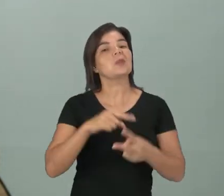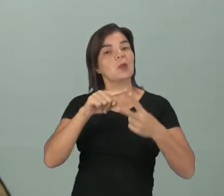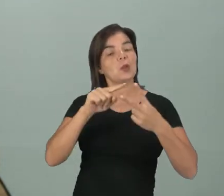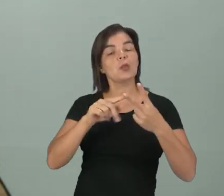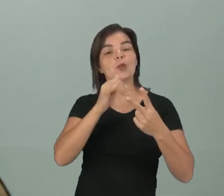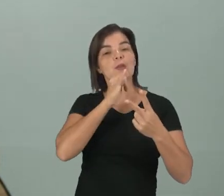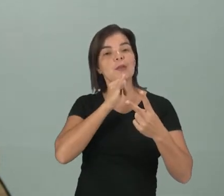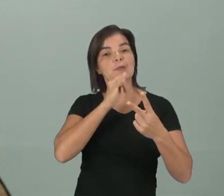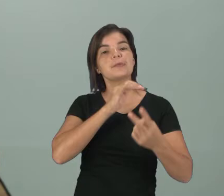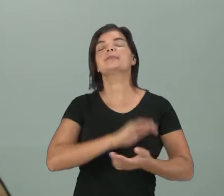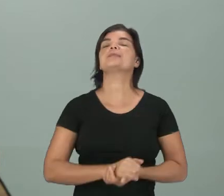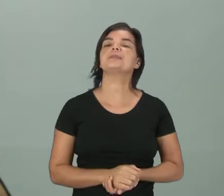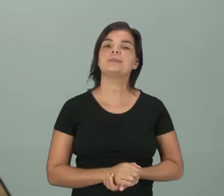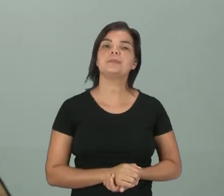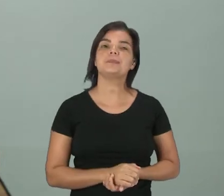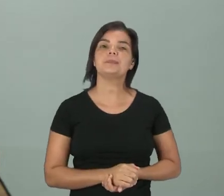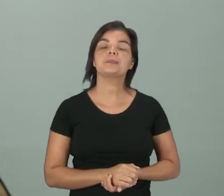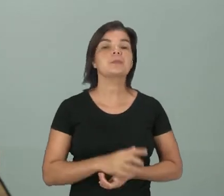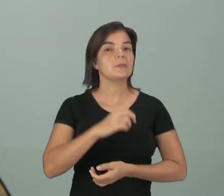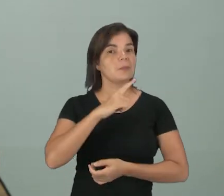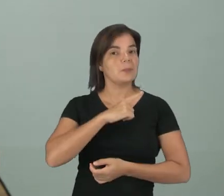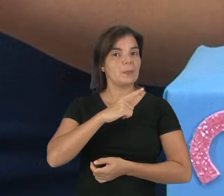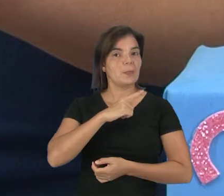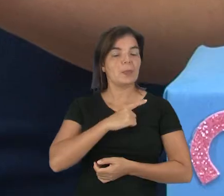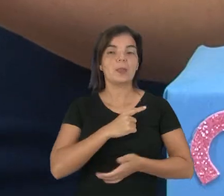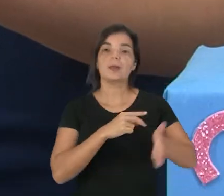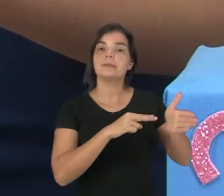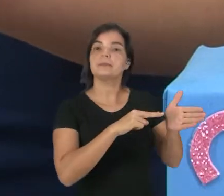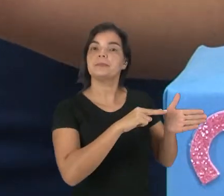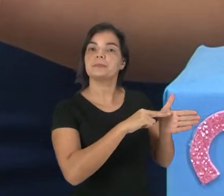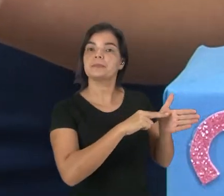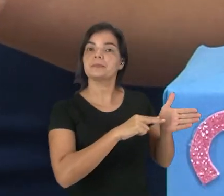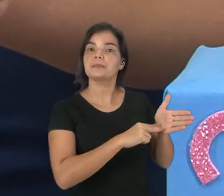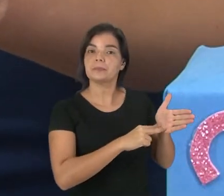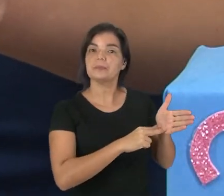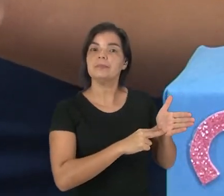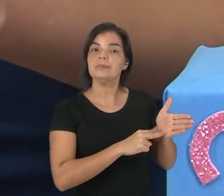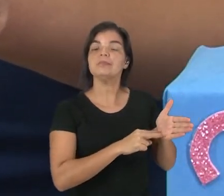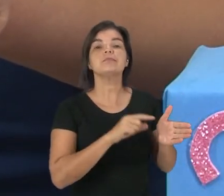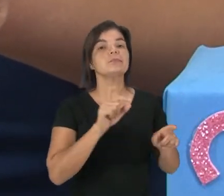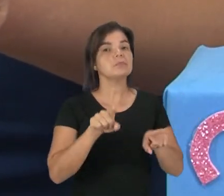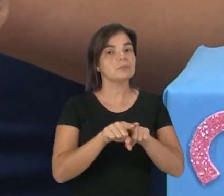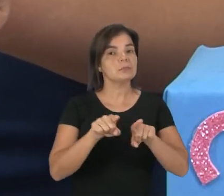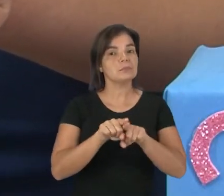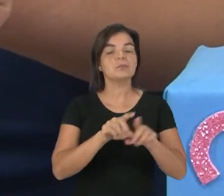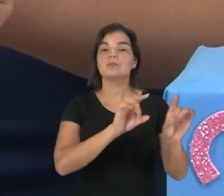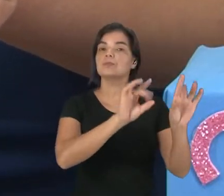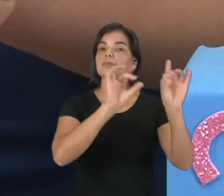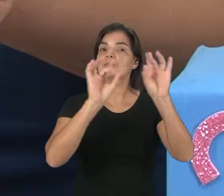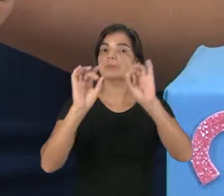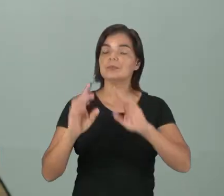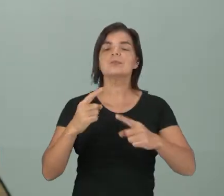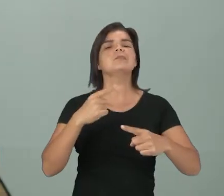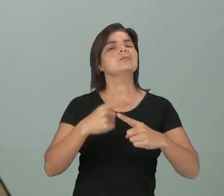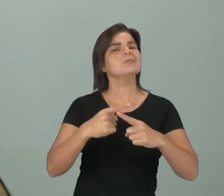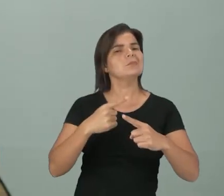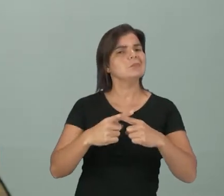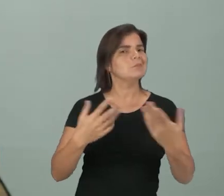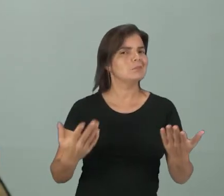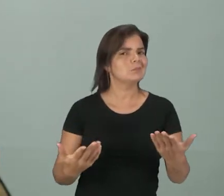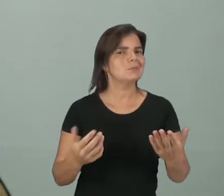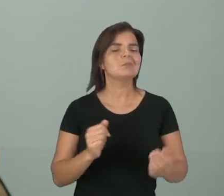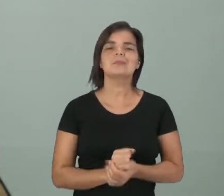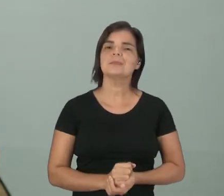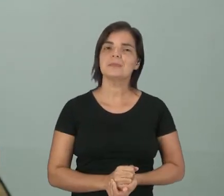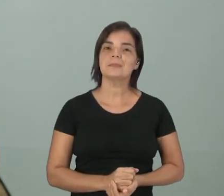2 exemplos para vocês. Olhem só. Temos aqui um prisma que nós chamamos de prisma especial. E por que mesmo que